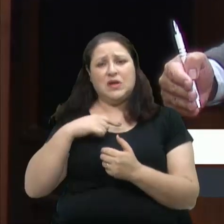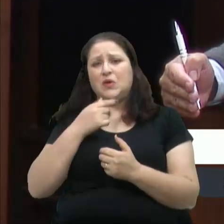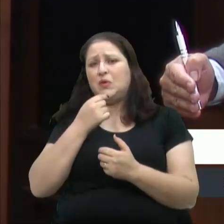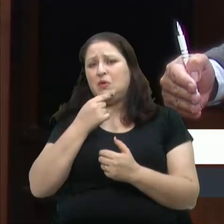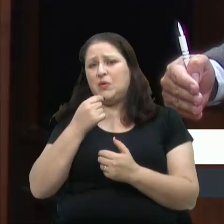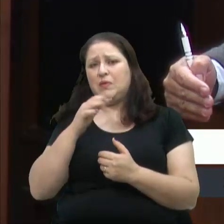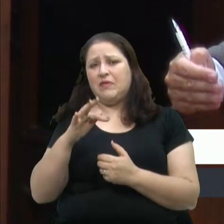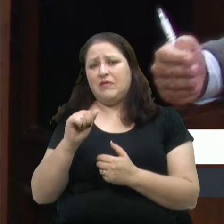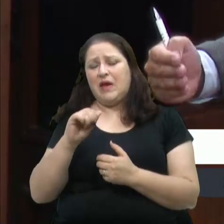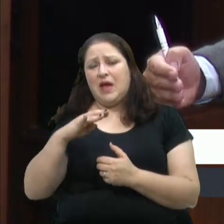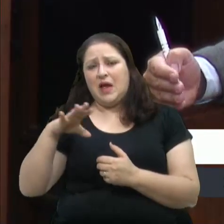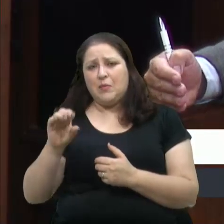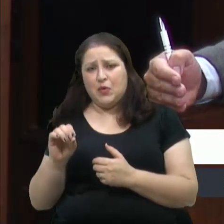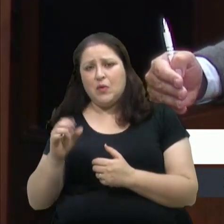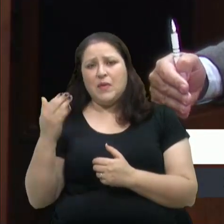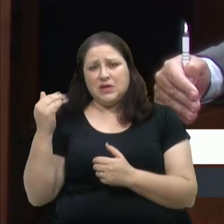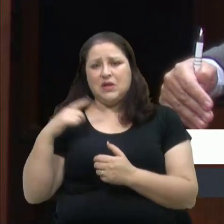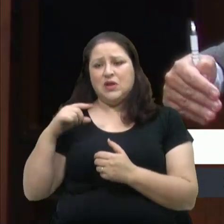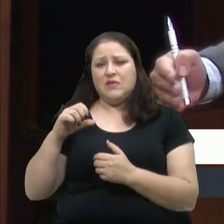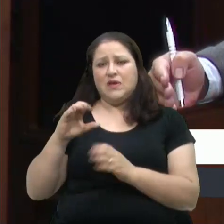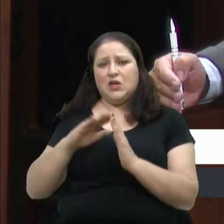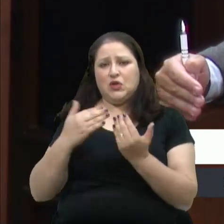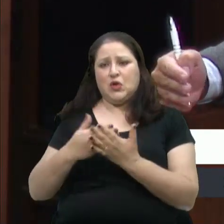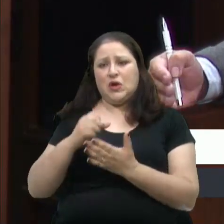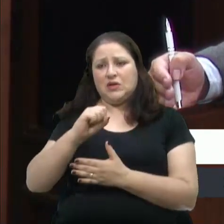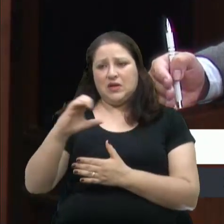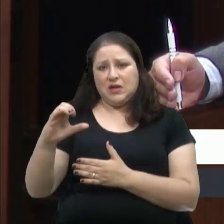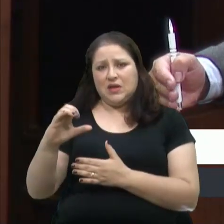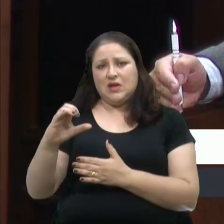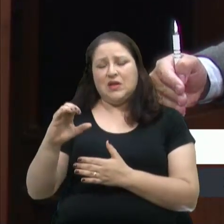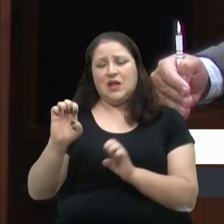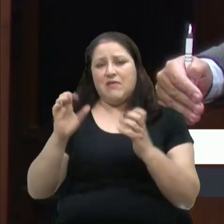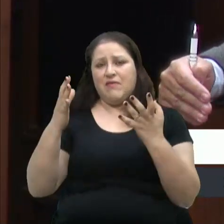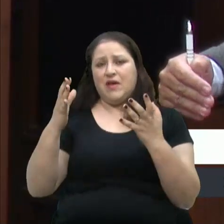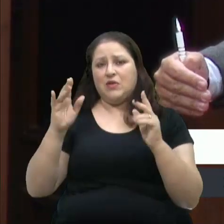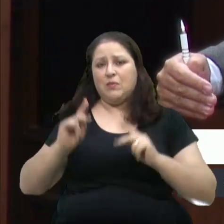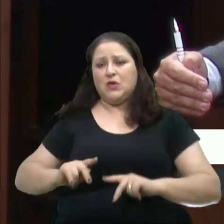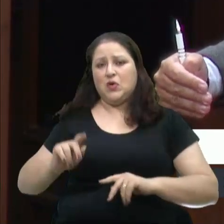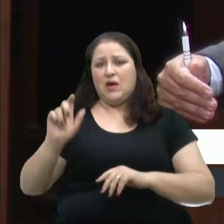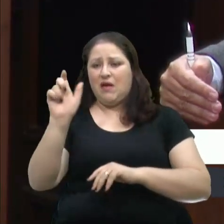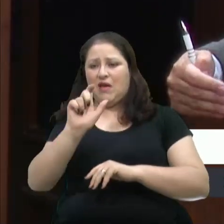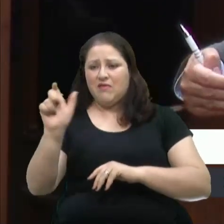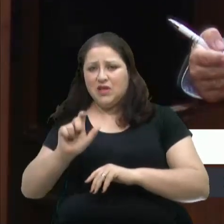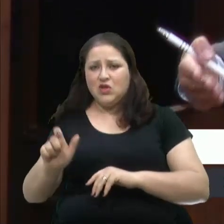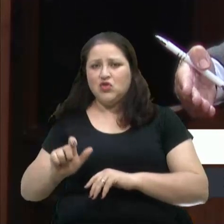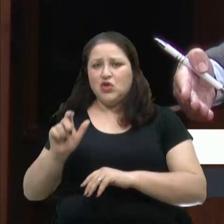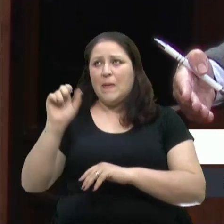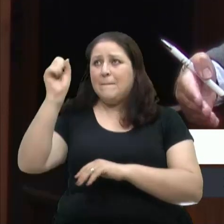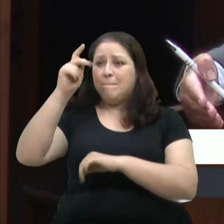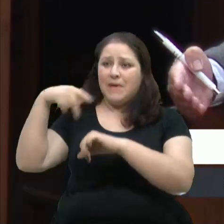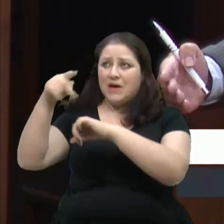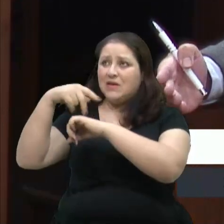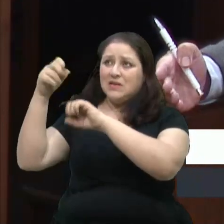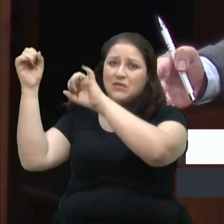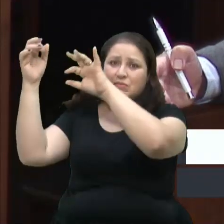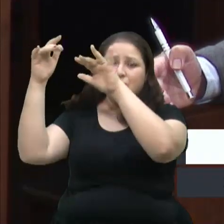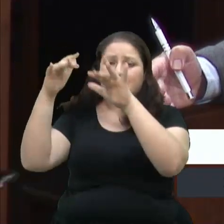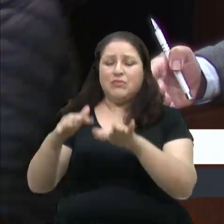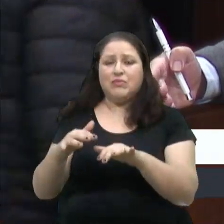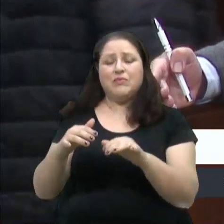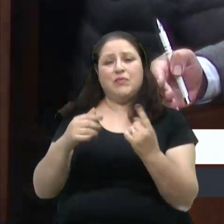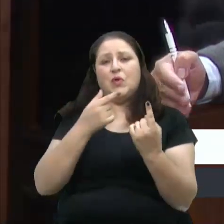evento aqui recentemente na Escola Santa Catarina onde vieram grafiteiro país inteiro é uma referência um rapaz que saiu de